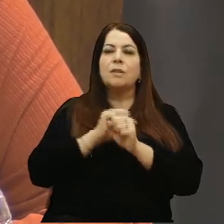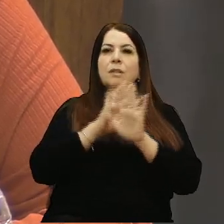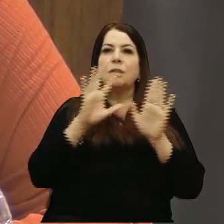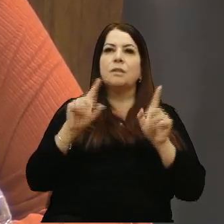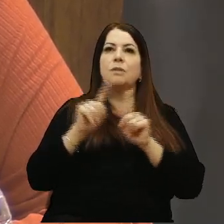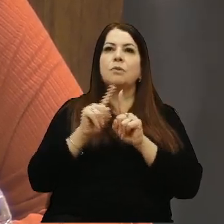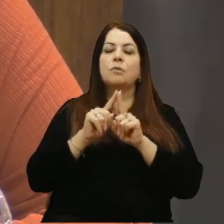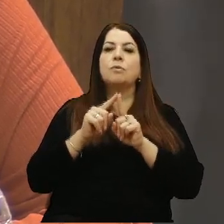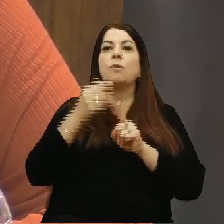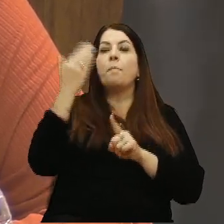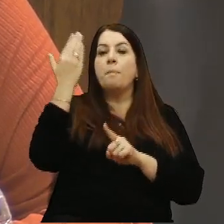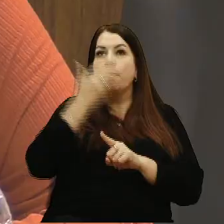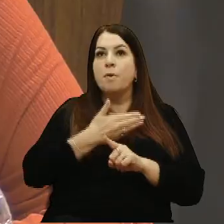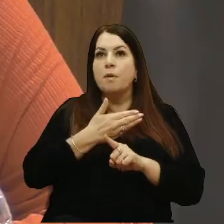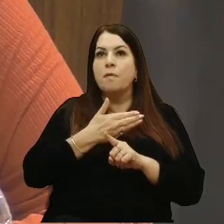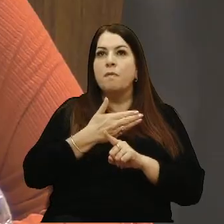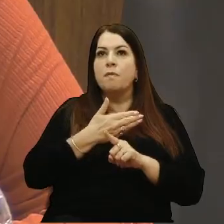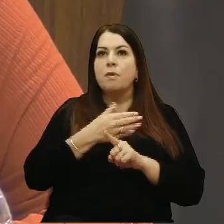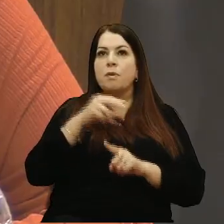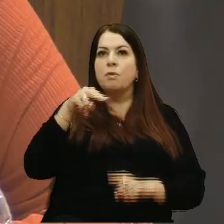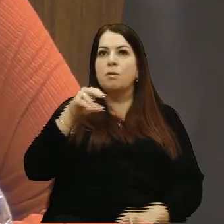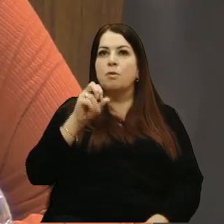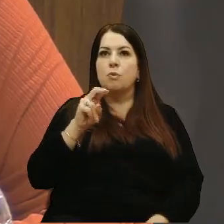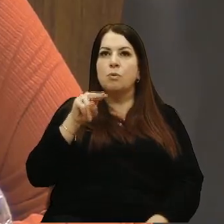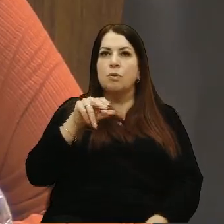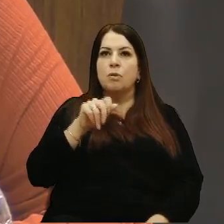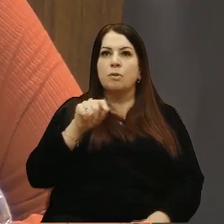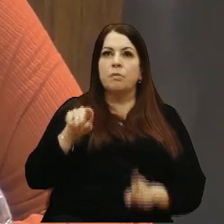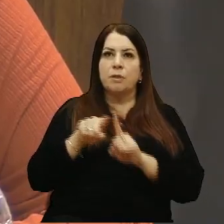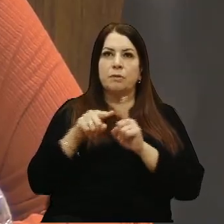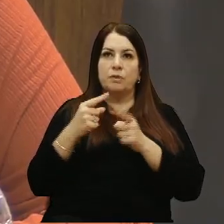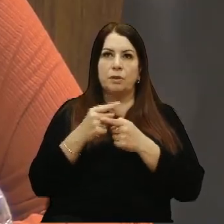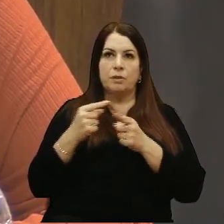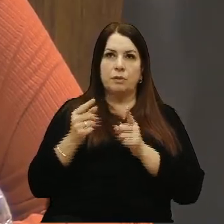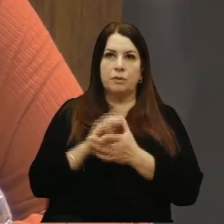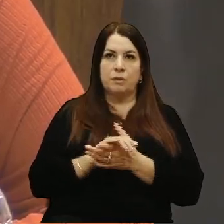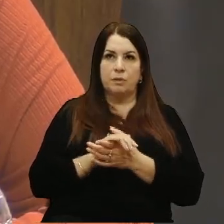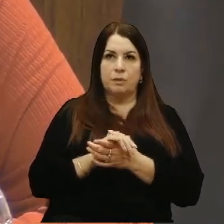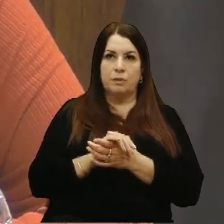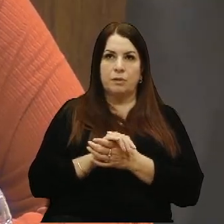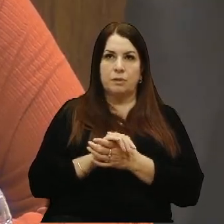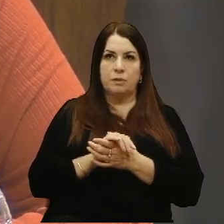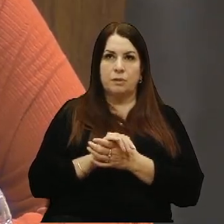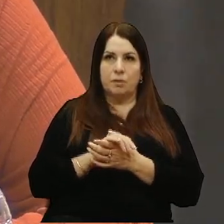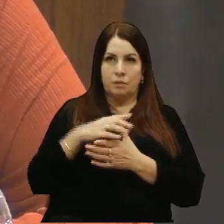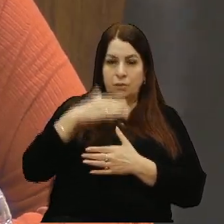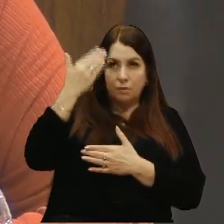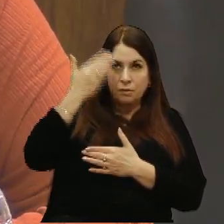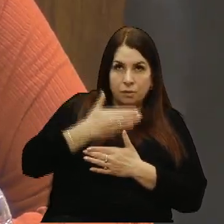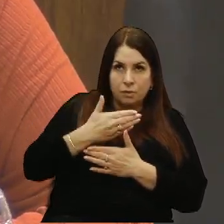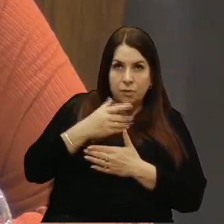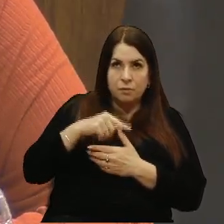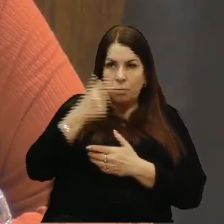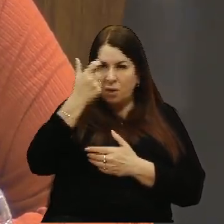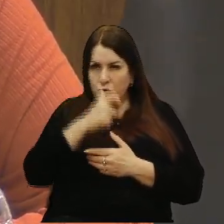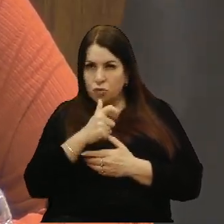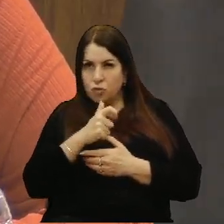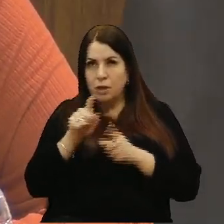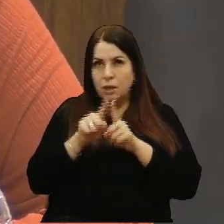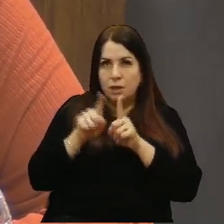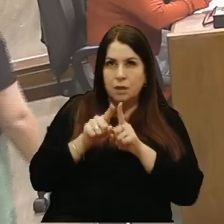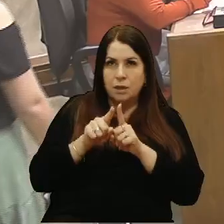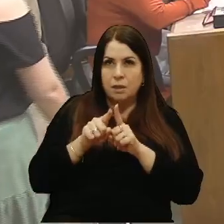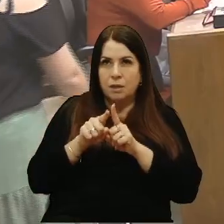onde estão as provas de que o Oruan é um marginal. Se tem provas, eu trago ou temos só o achismo mesmo? Terça-feira